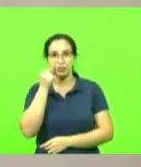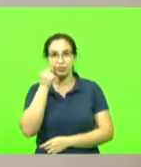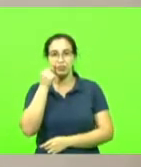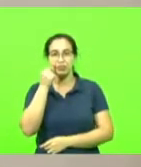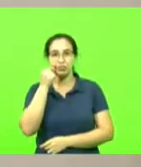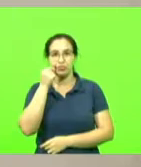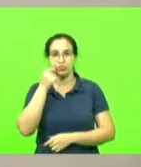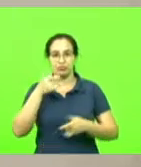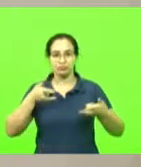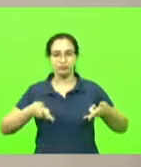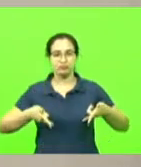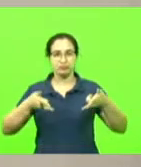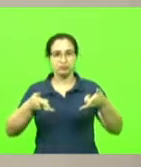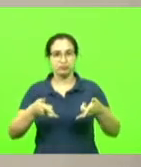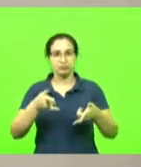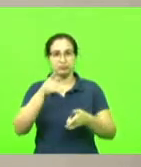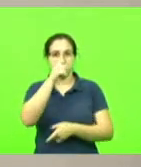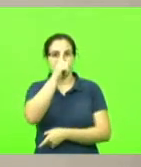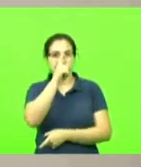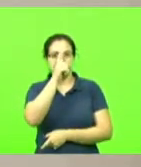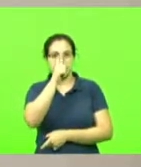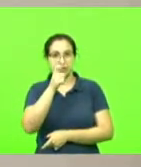da maternidade